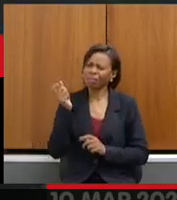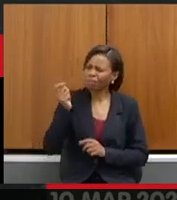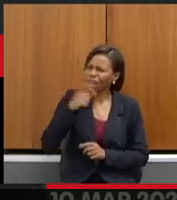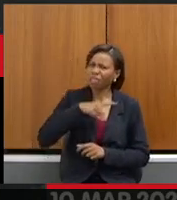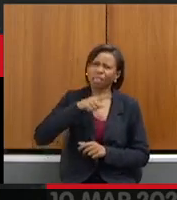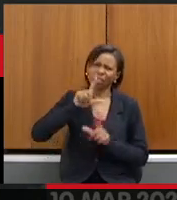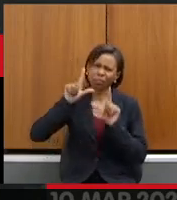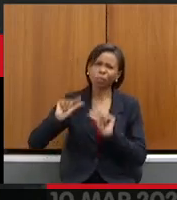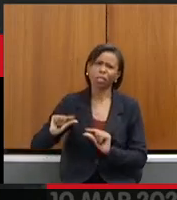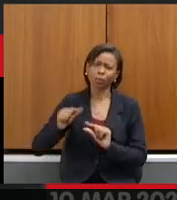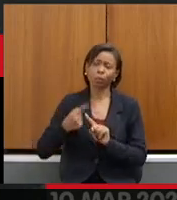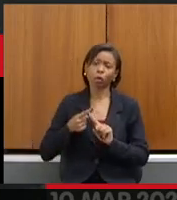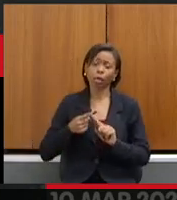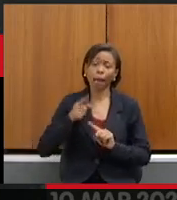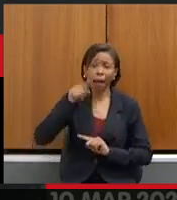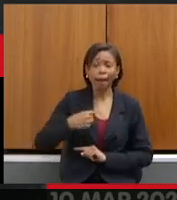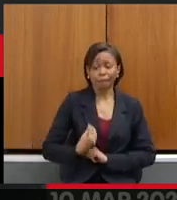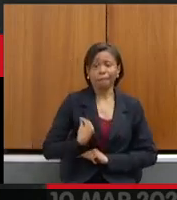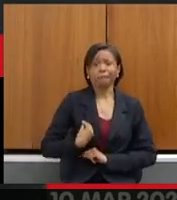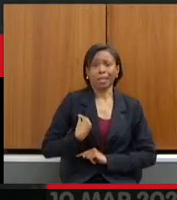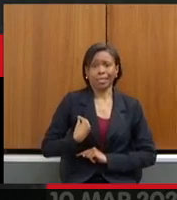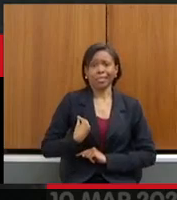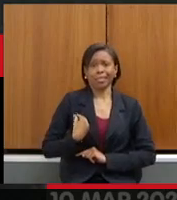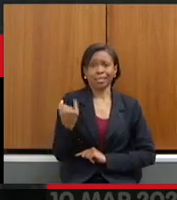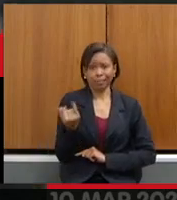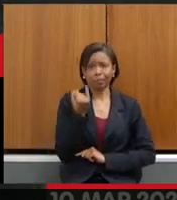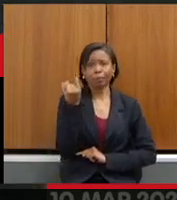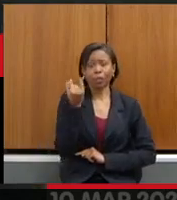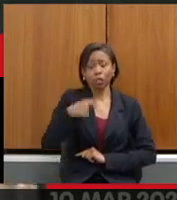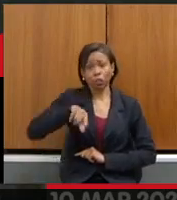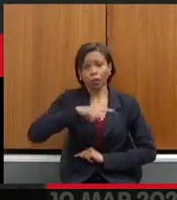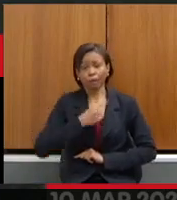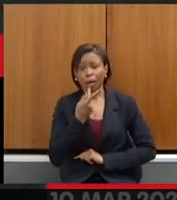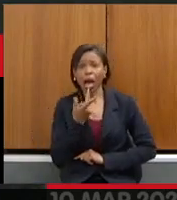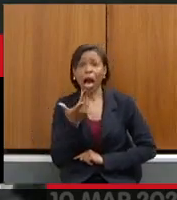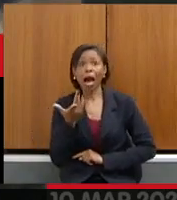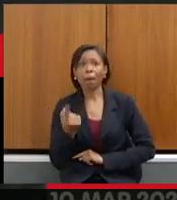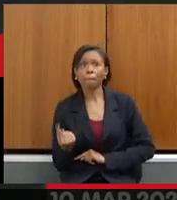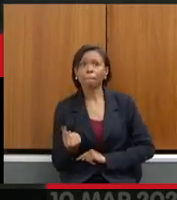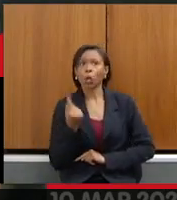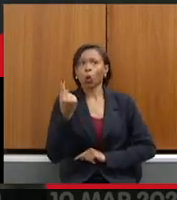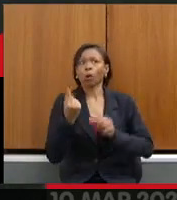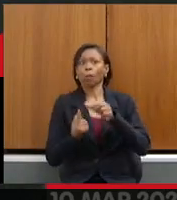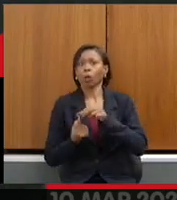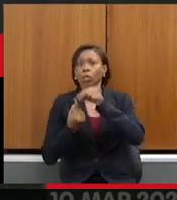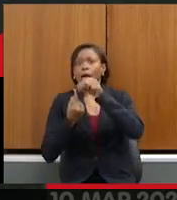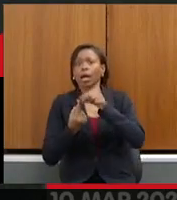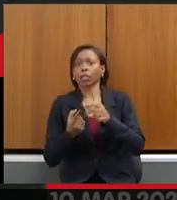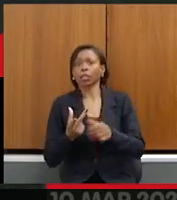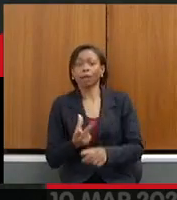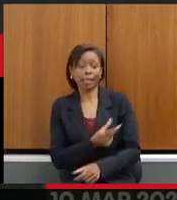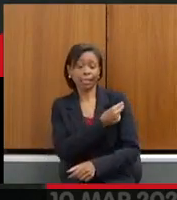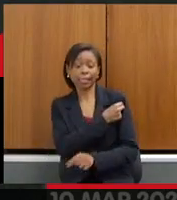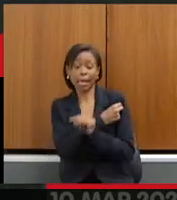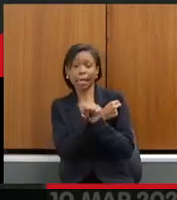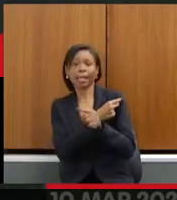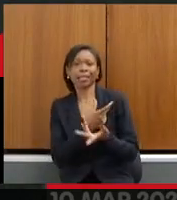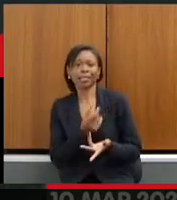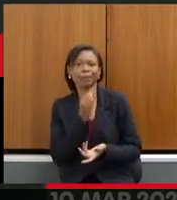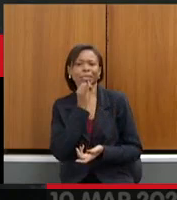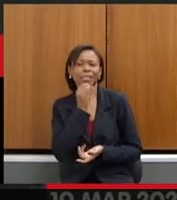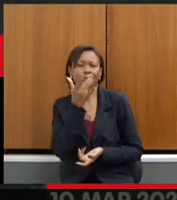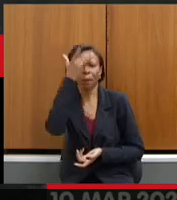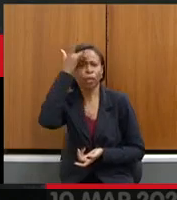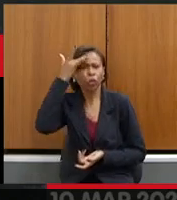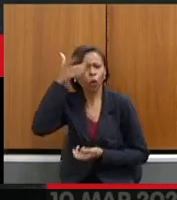de vidas e quando a gente fala que a prioridade é muito fácil gente falar vacina aquilo ali aquele morador de rua que Thaís posto 24 horas